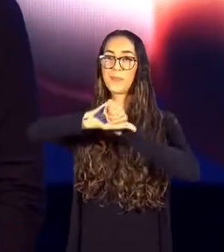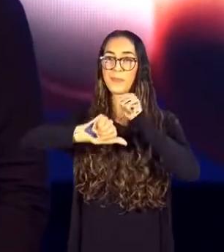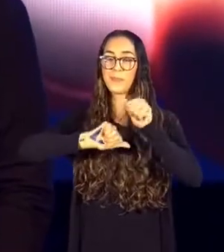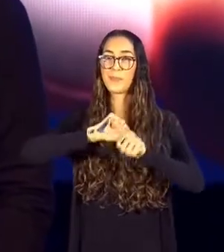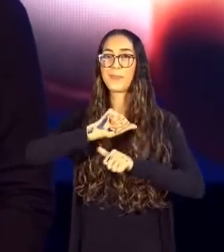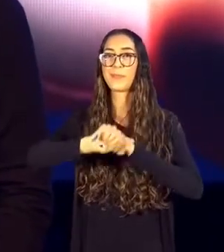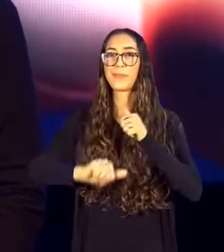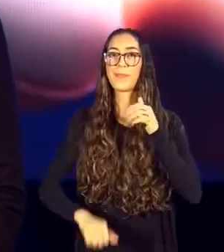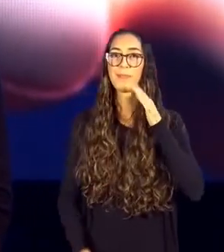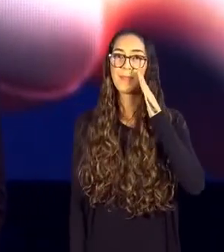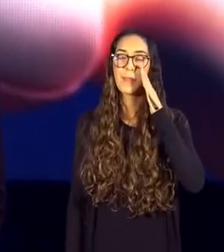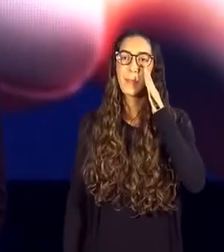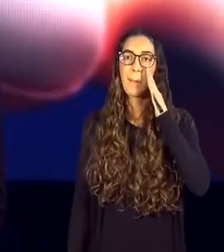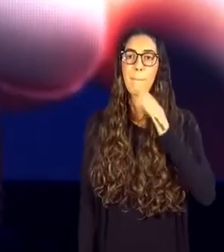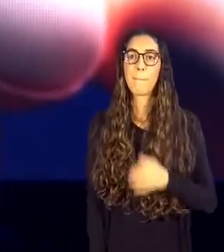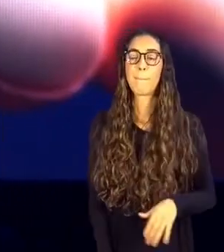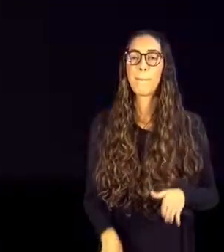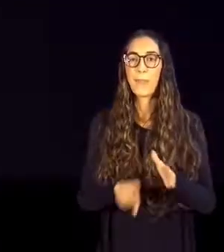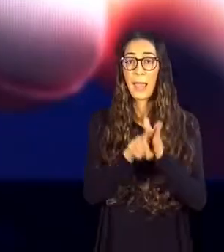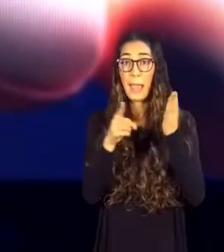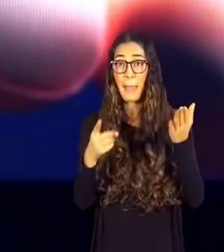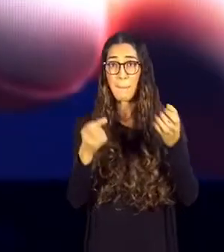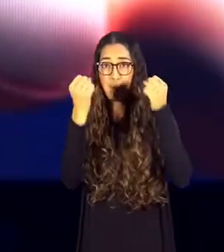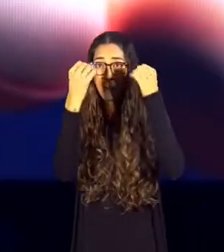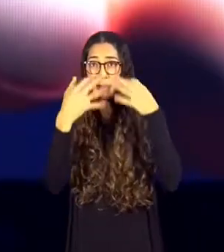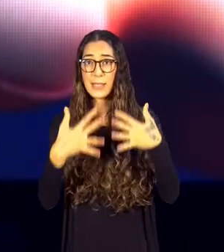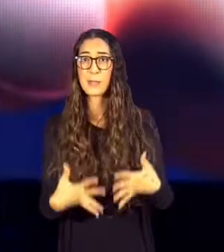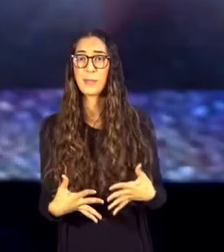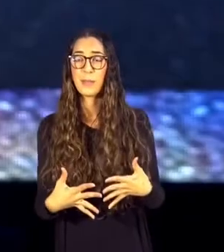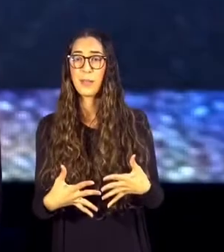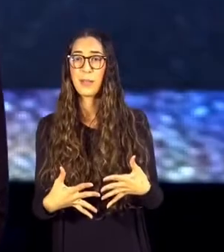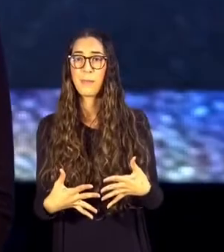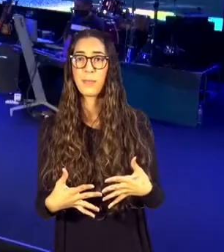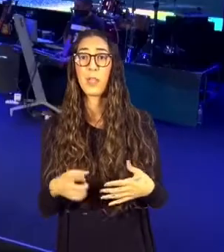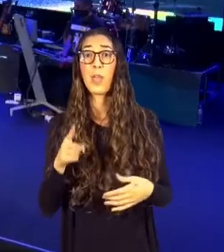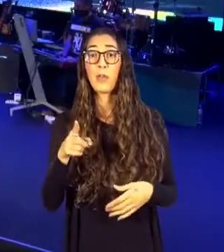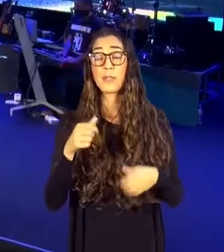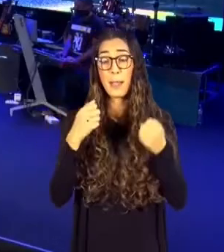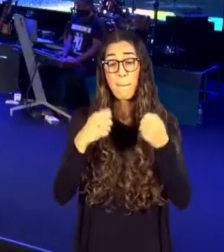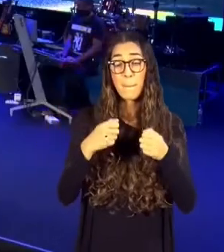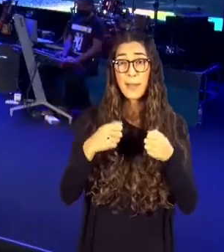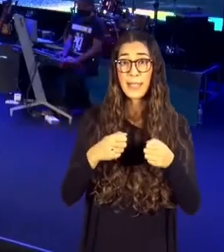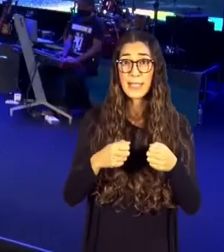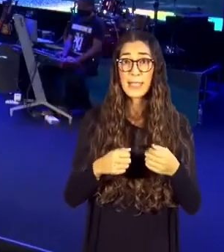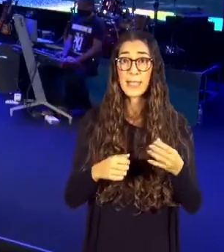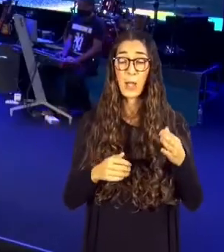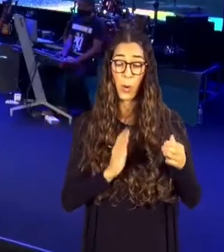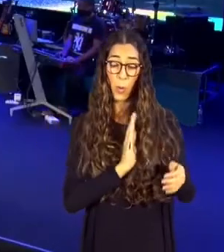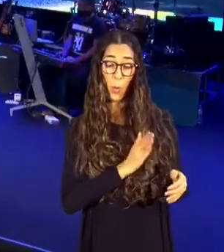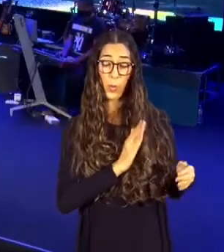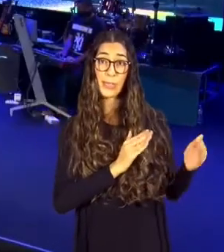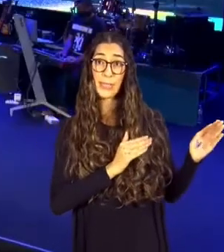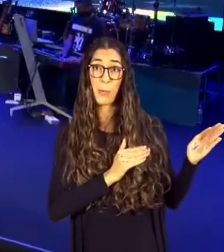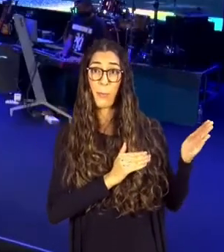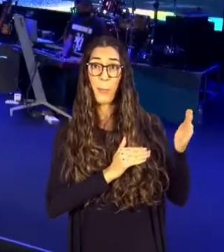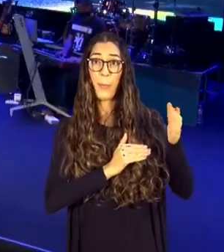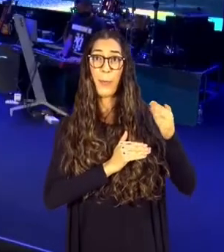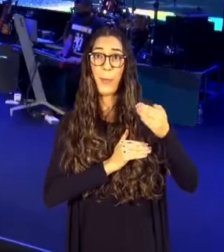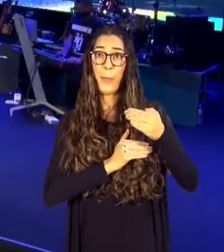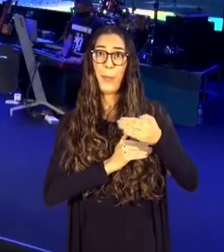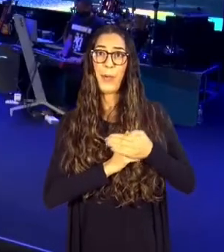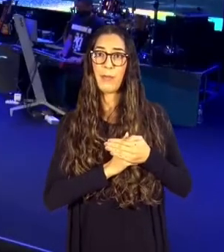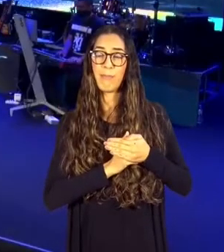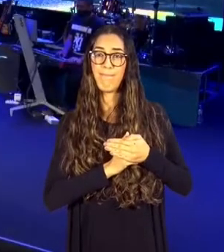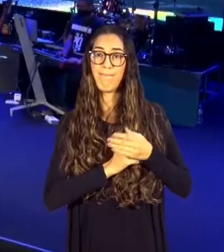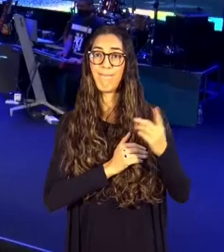Provérbios 4:23 diz assim, acima de tudo guarde o seu coração, acima de tudo guarde a sua mente, acima de tudo guarde a sua alma,